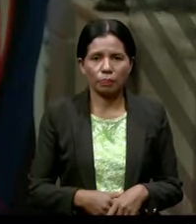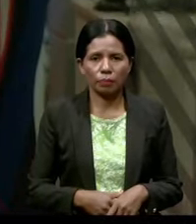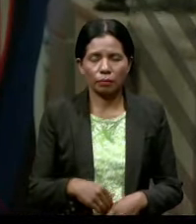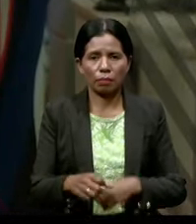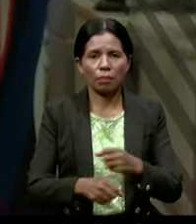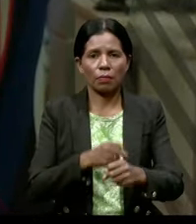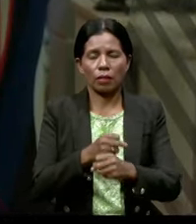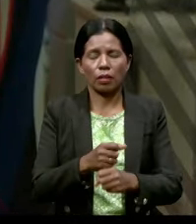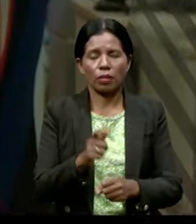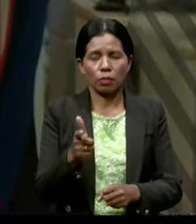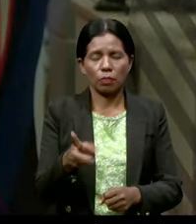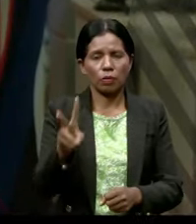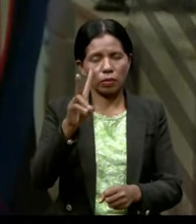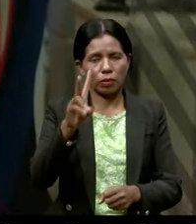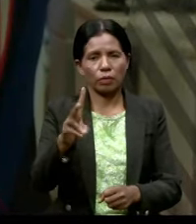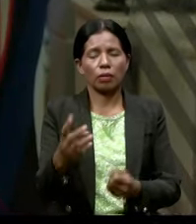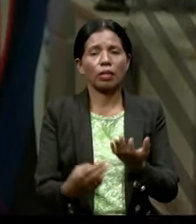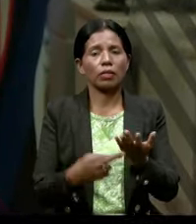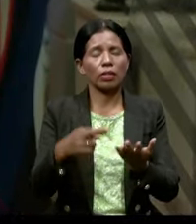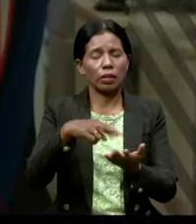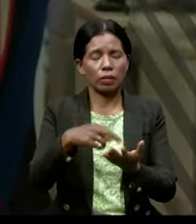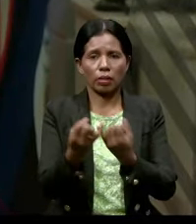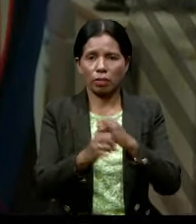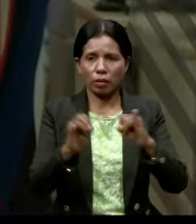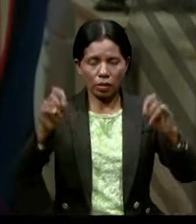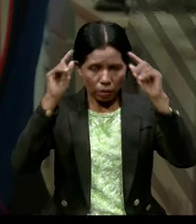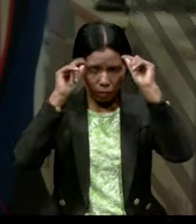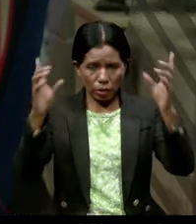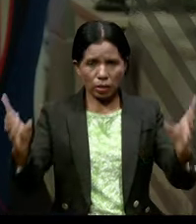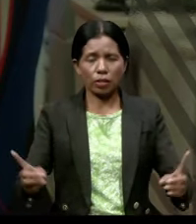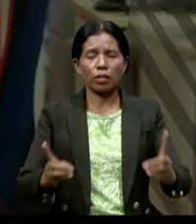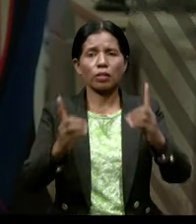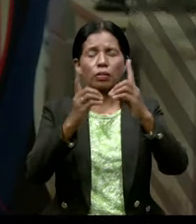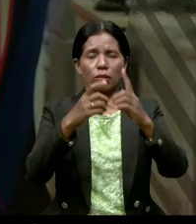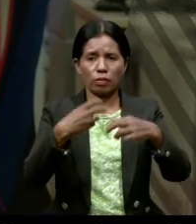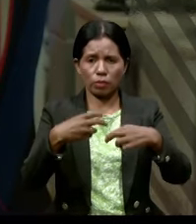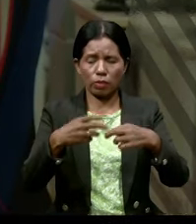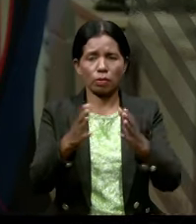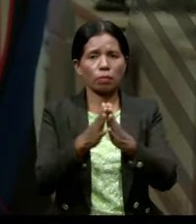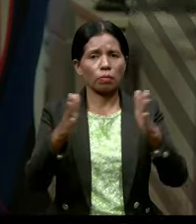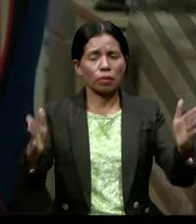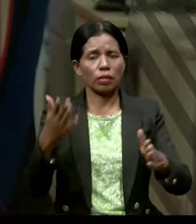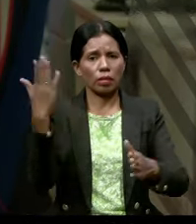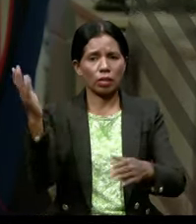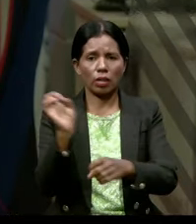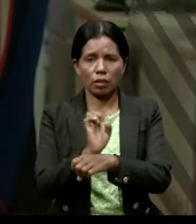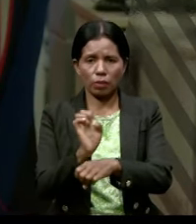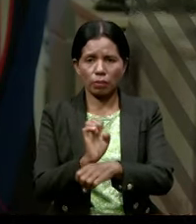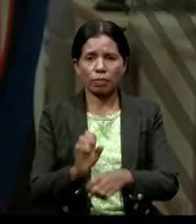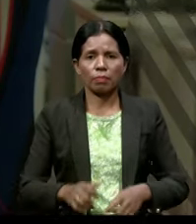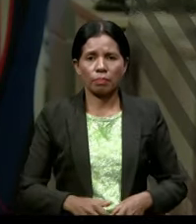Tinan ronulor sing rua Restaura Independensia Timor-Leste se hasoru dezafiu bot e aspetu ekonomia.